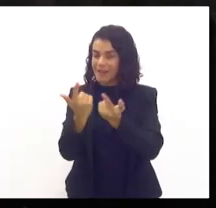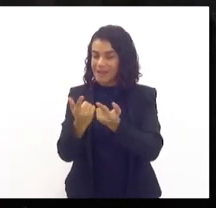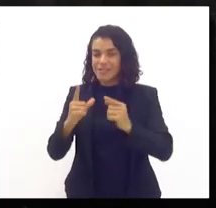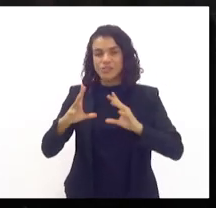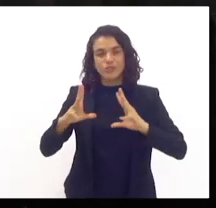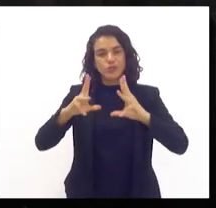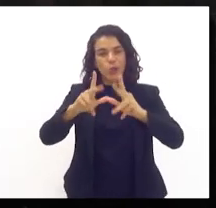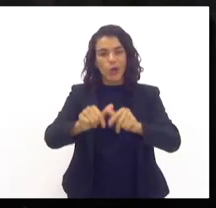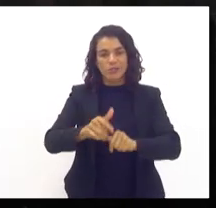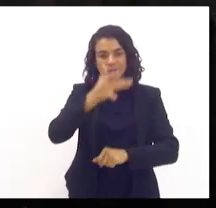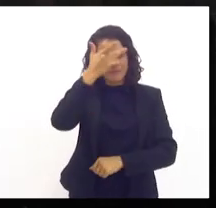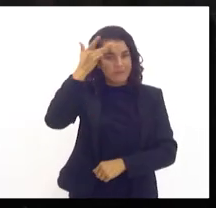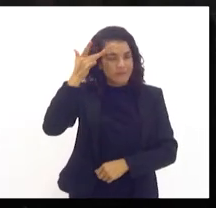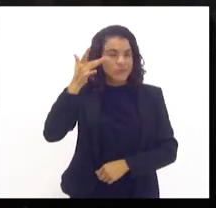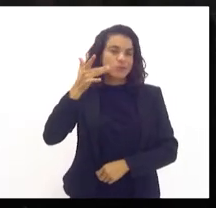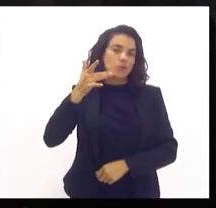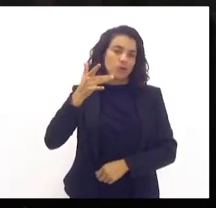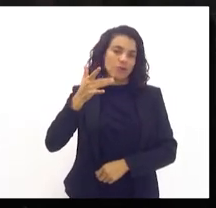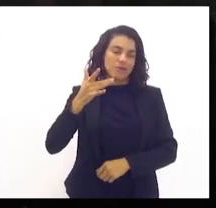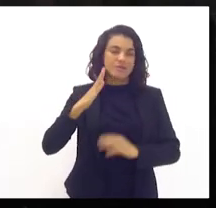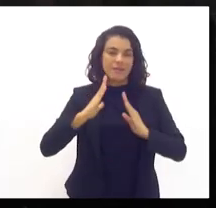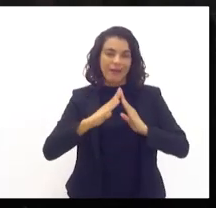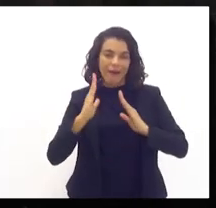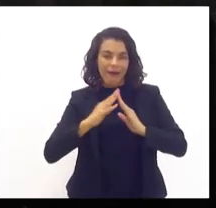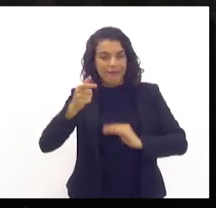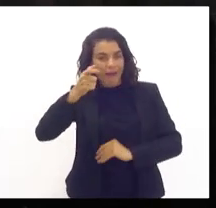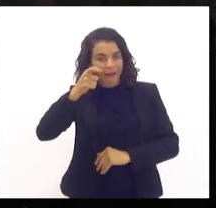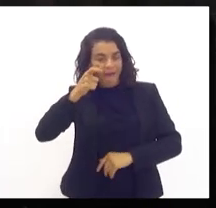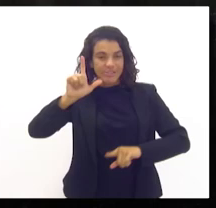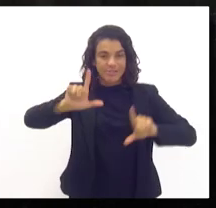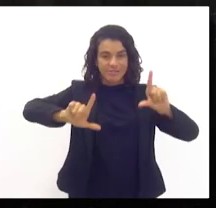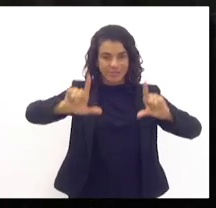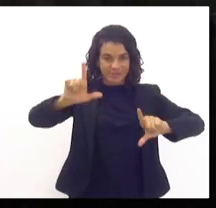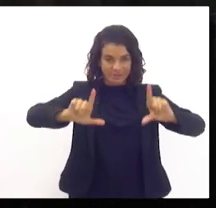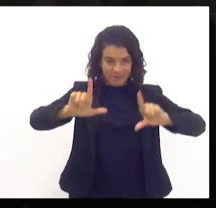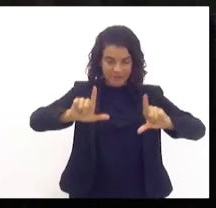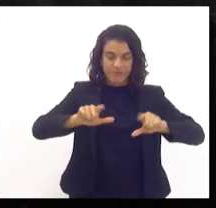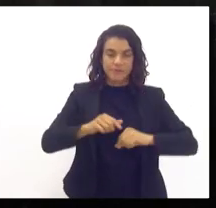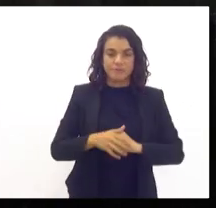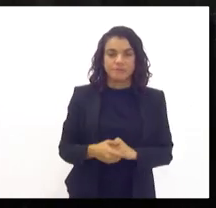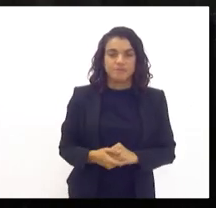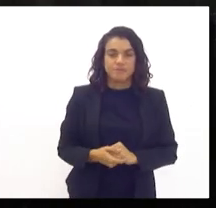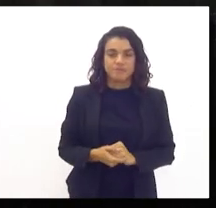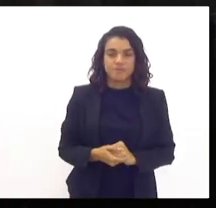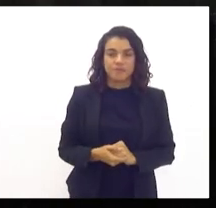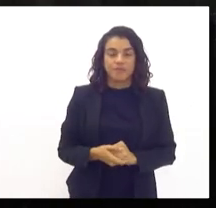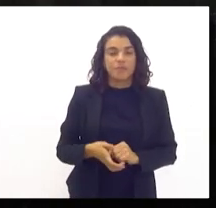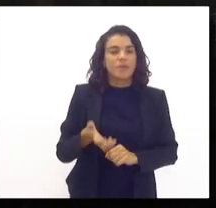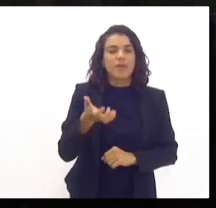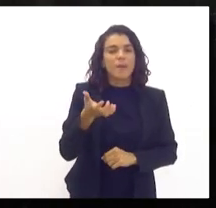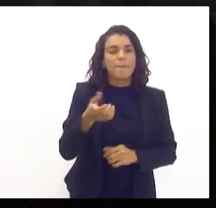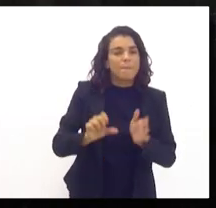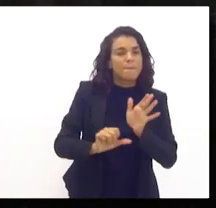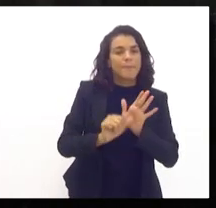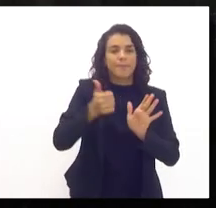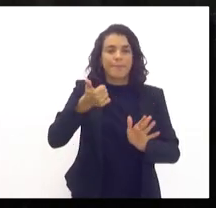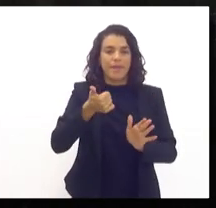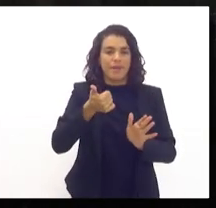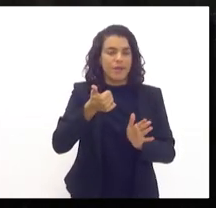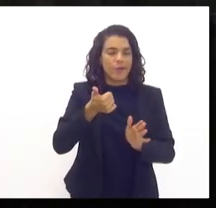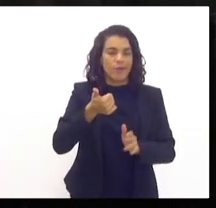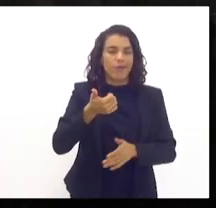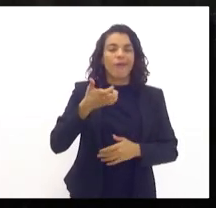nos assistem pela TV. E quero fazer, antes de iniciar a minha fala,